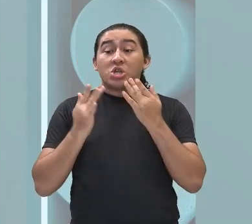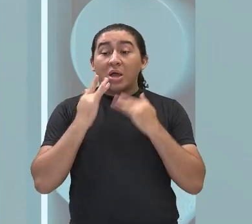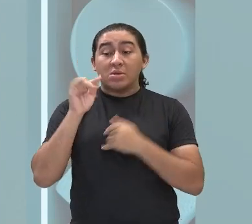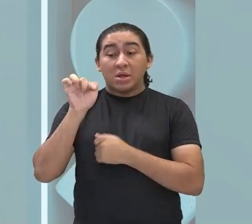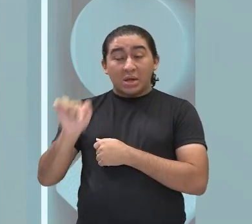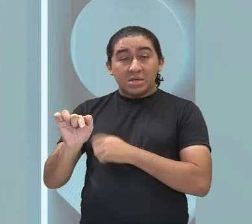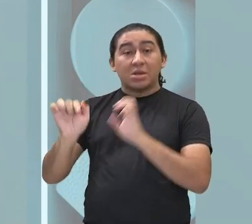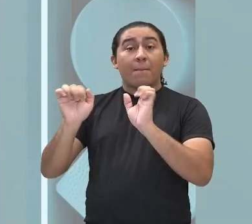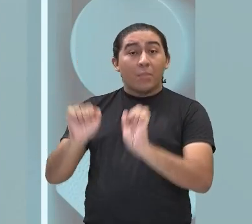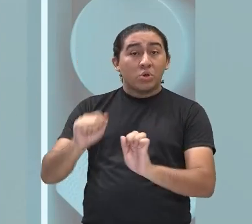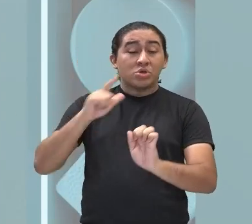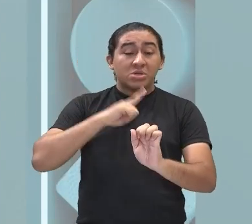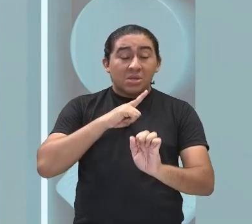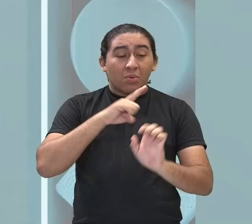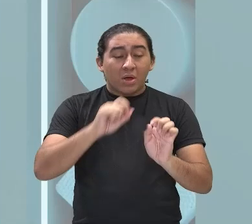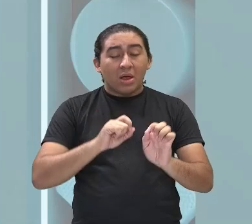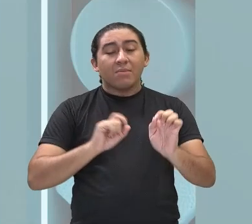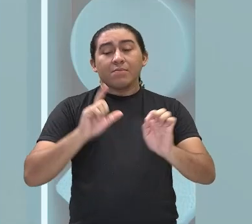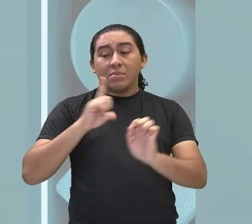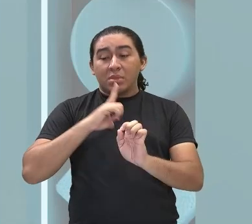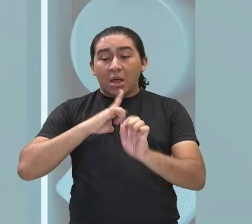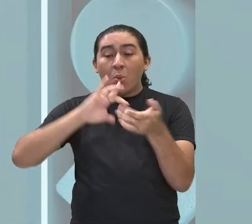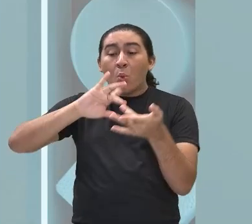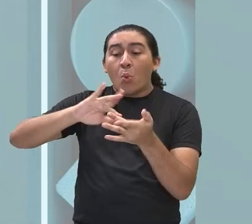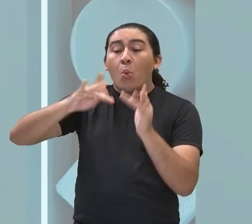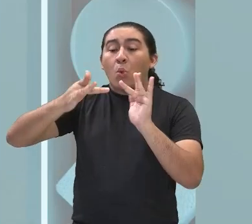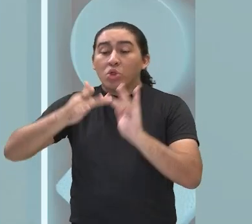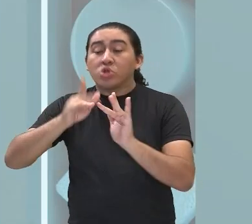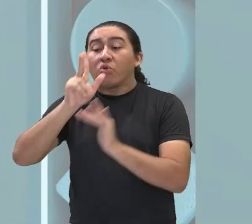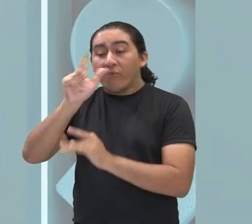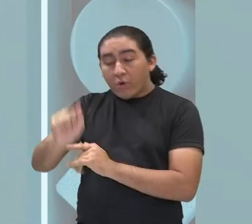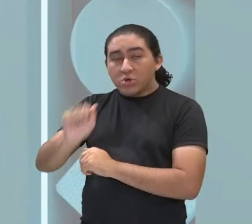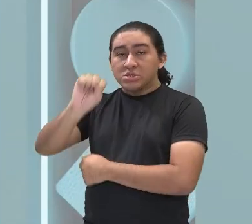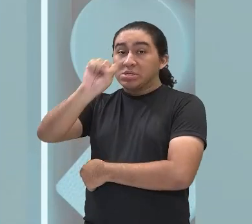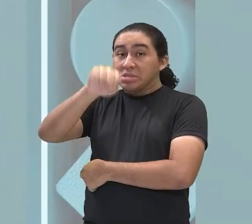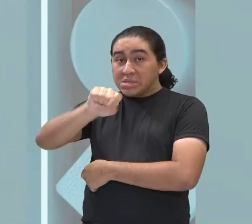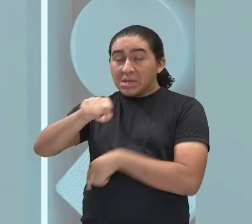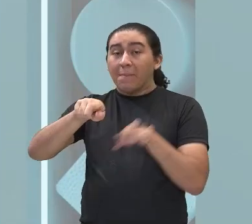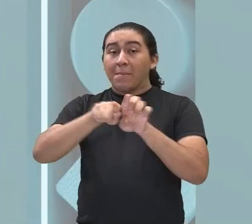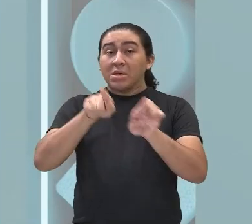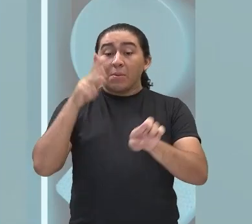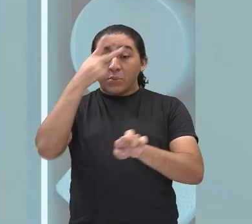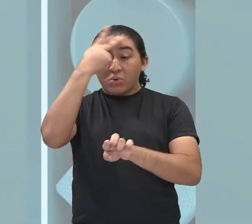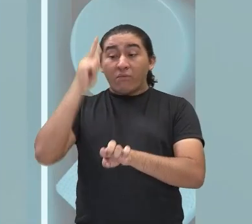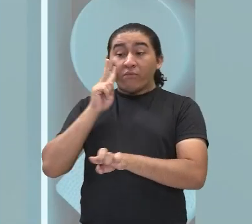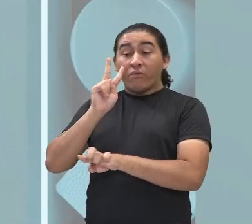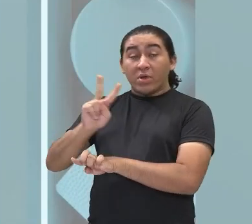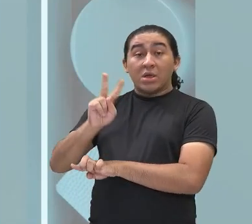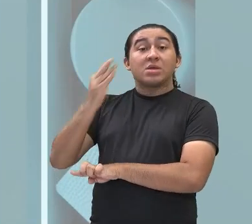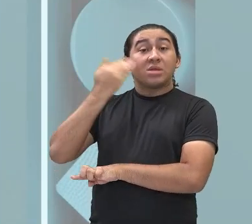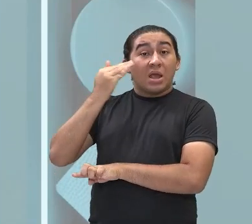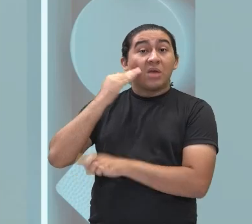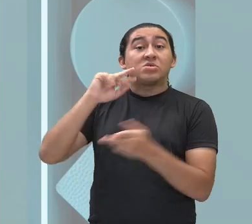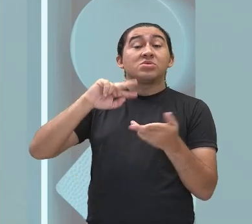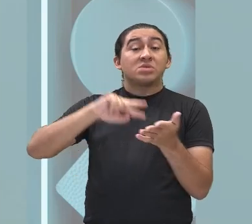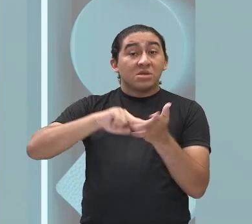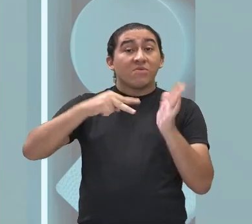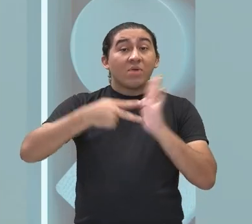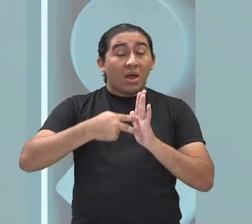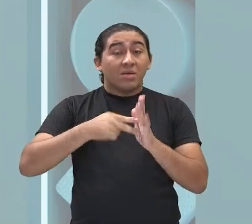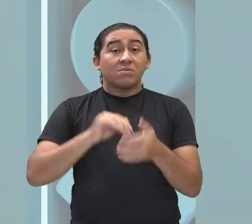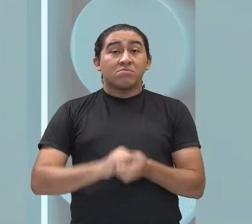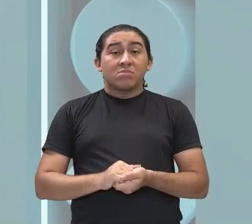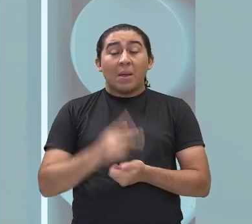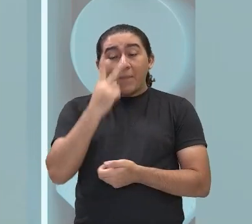um objeto exagerado que vai trazer o significado. E eu faço aquilo muito mais intenso